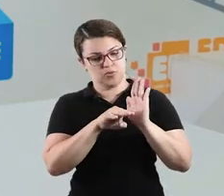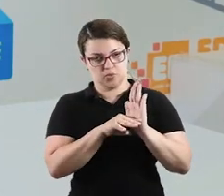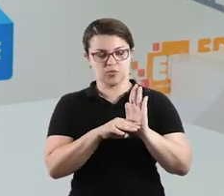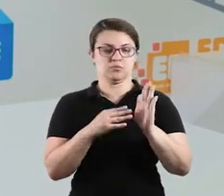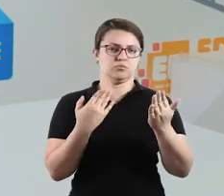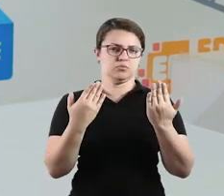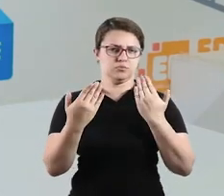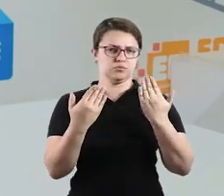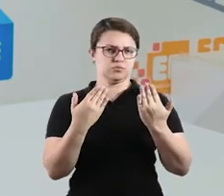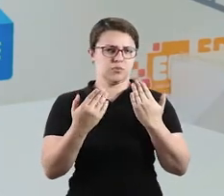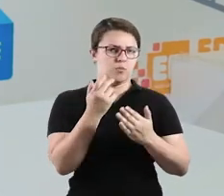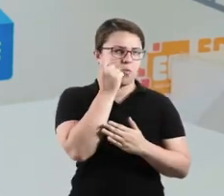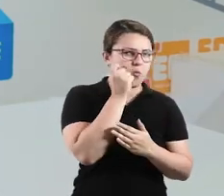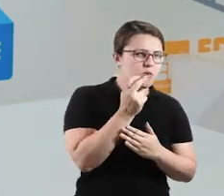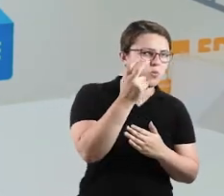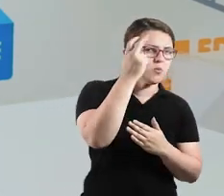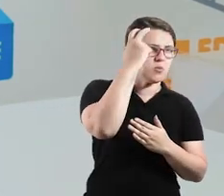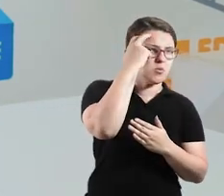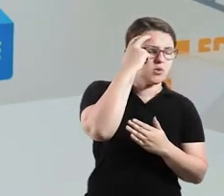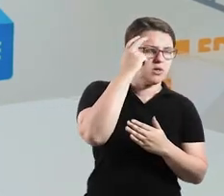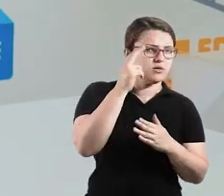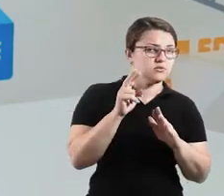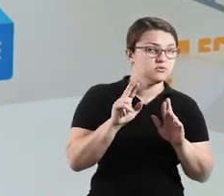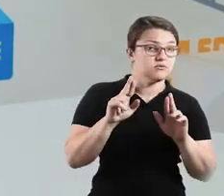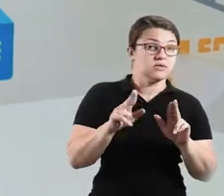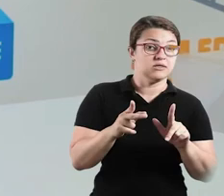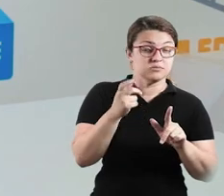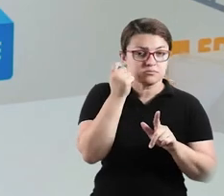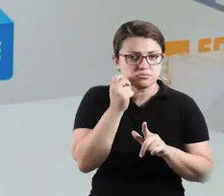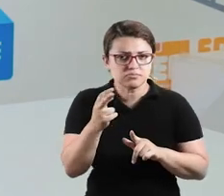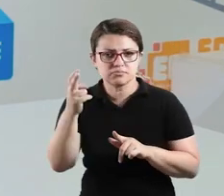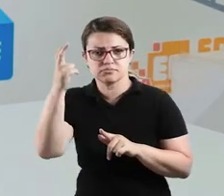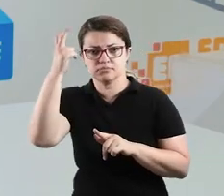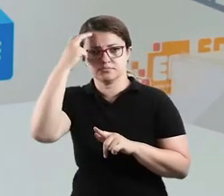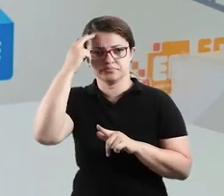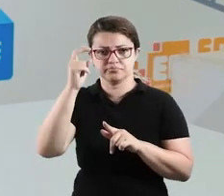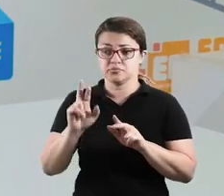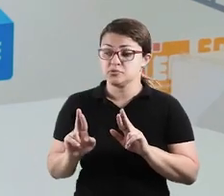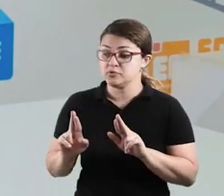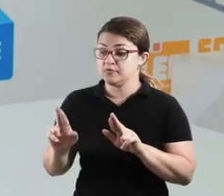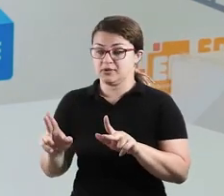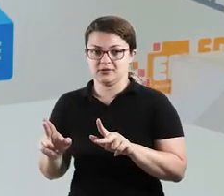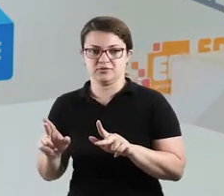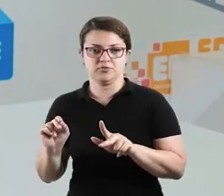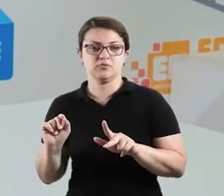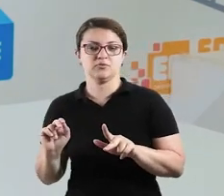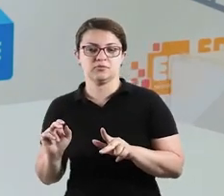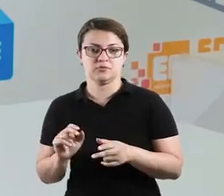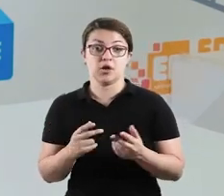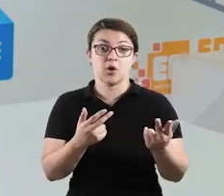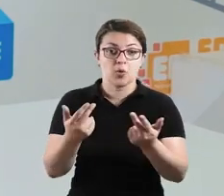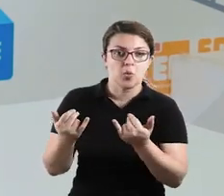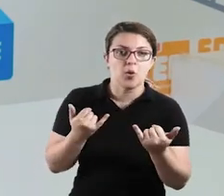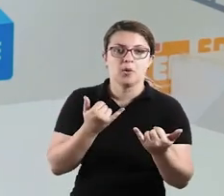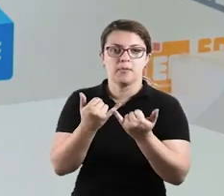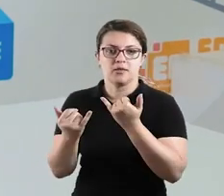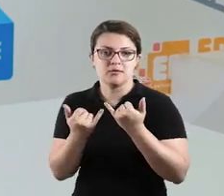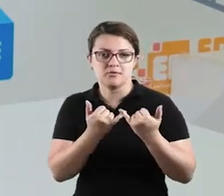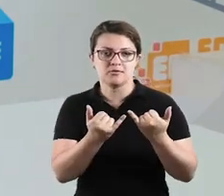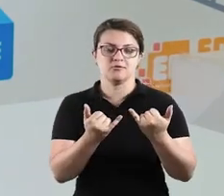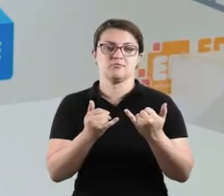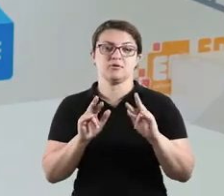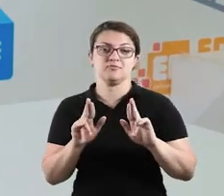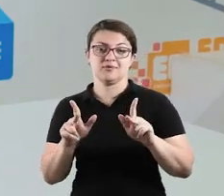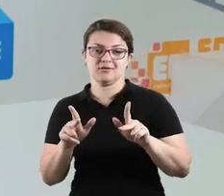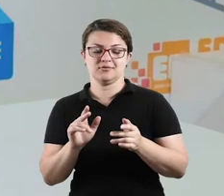para poder comparar uma cultura com a outra. O que acontece em uma, o que não acontece na outra. E vai estar muito bacana de se fazer. Tudo